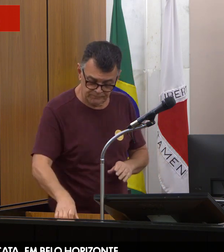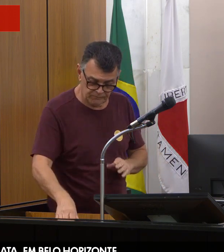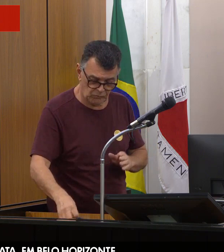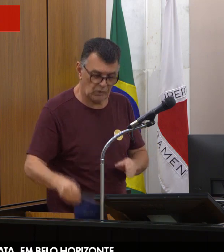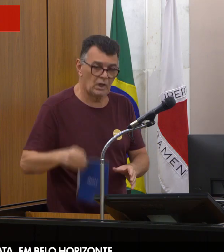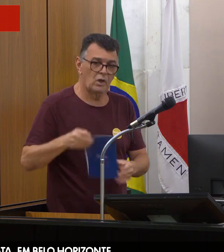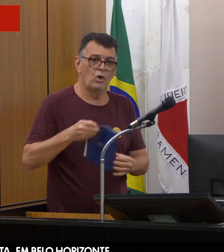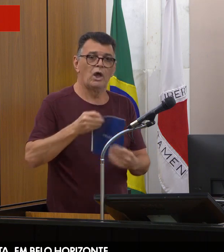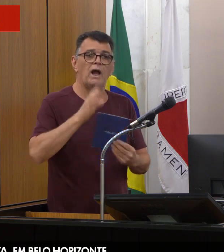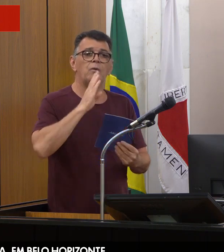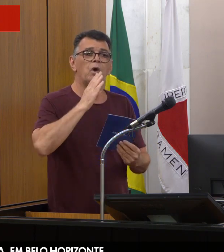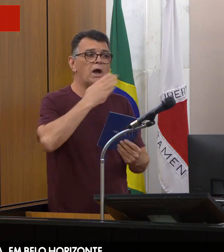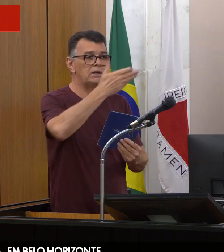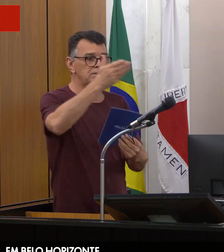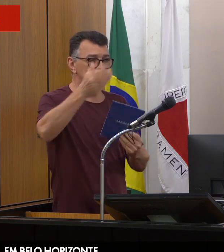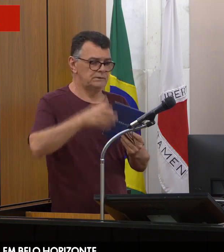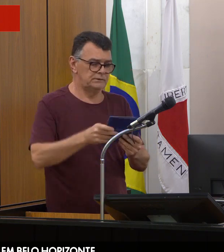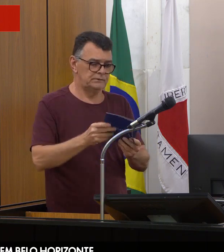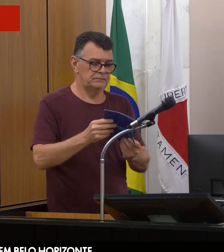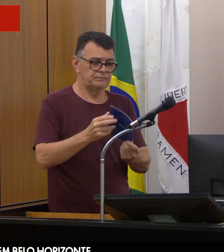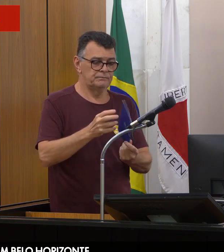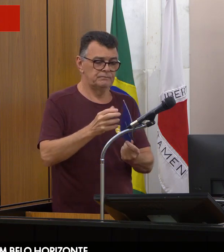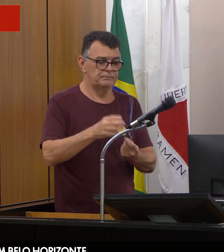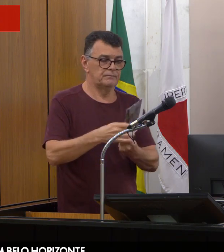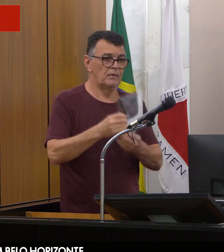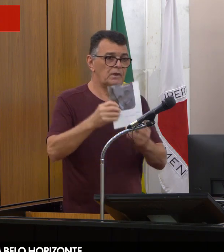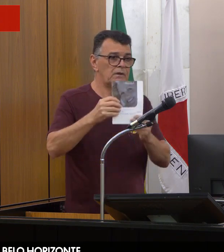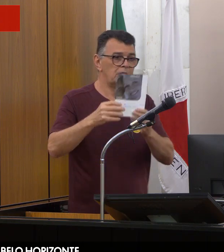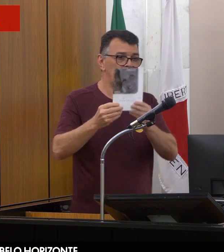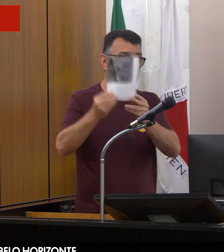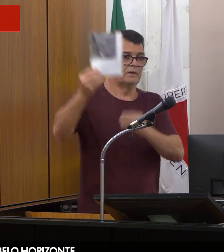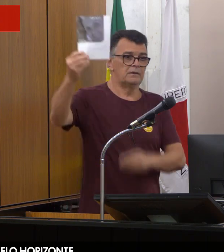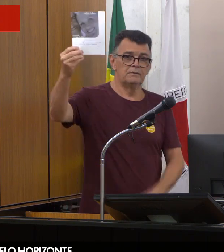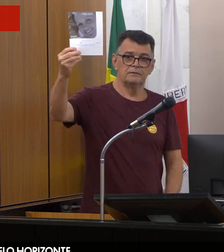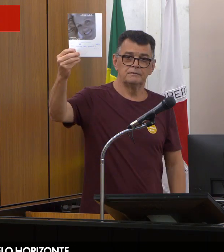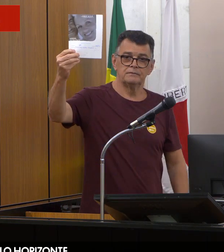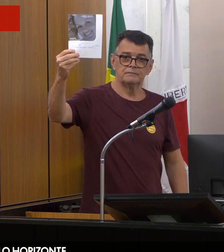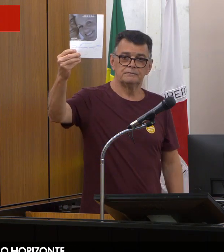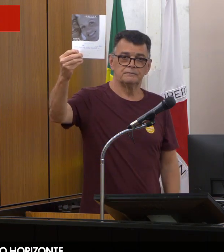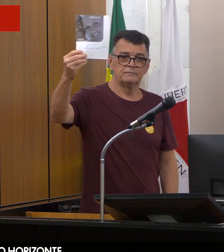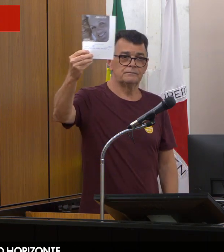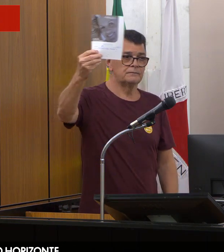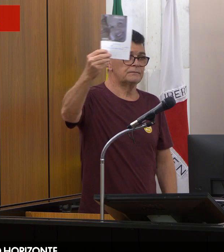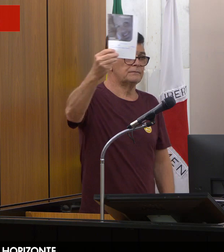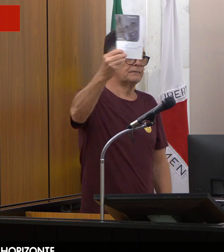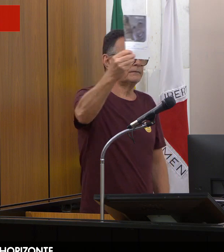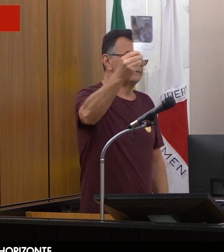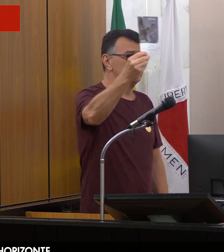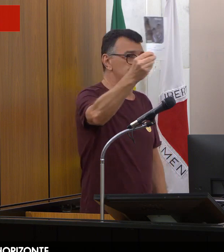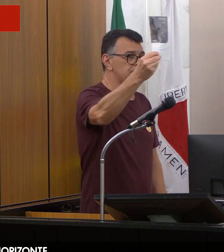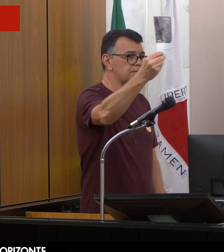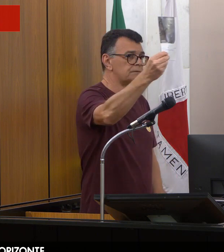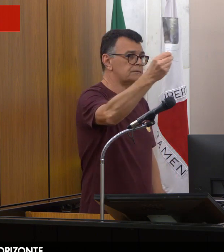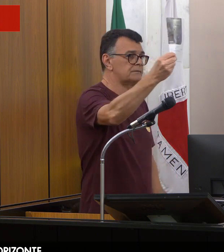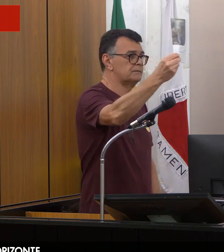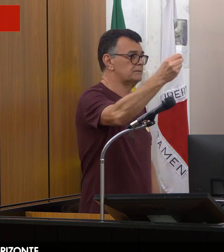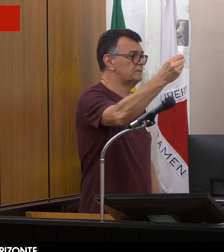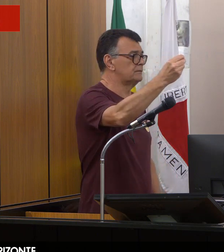confiar e assim eu procurei a empresa vocês conhecem né esse papelzinho aqui